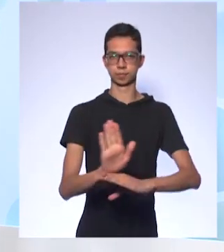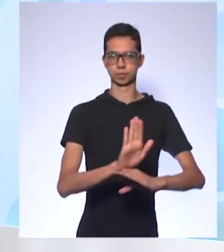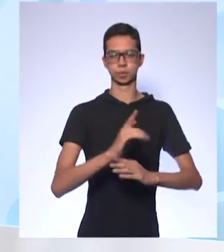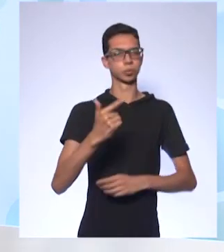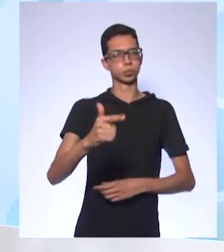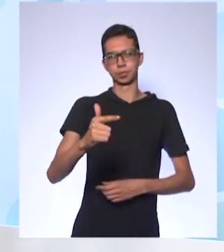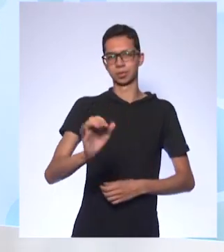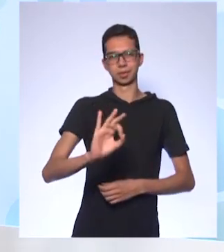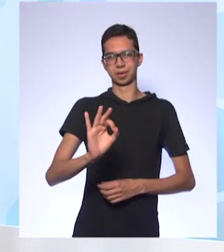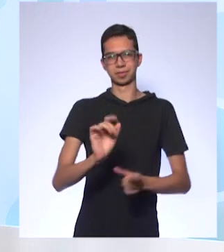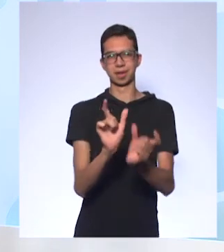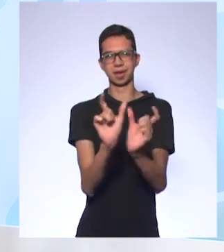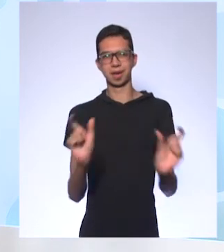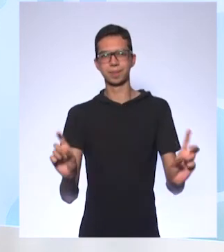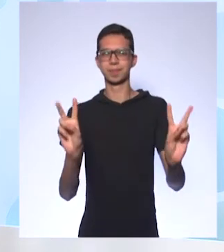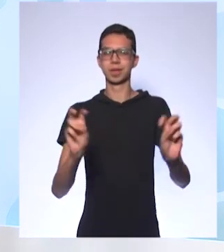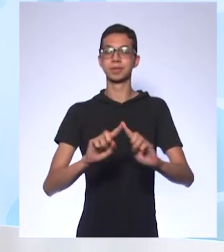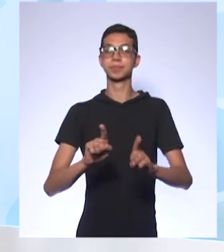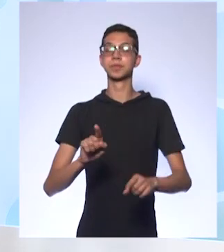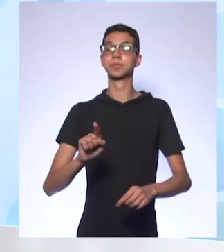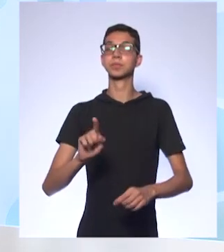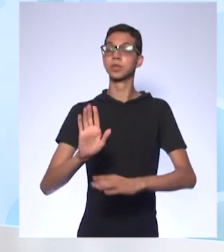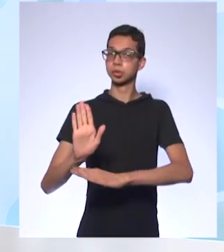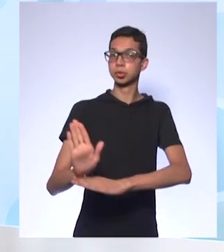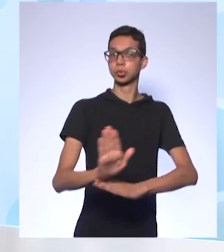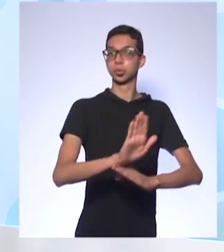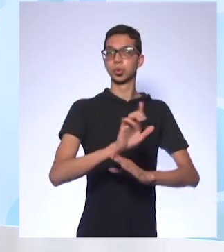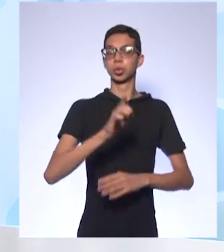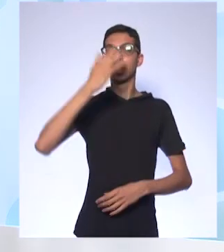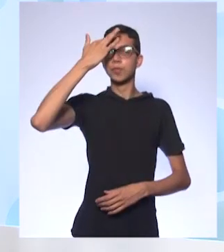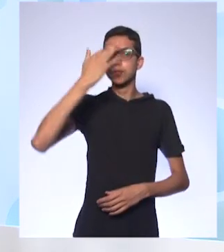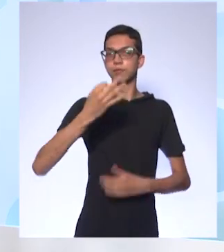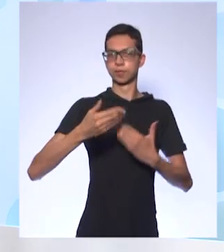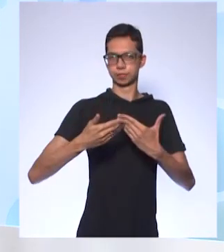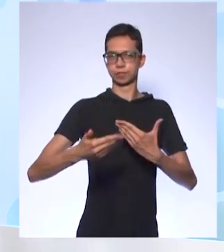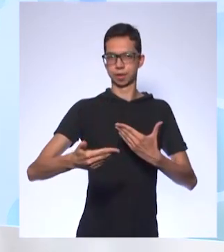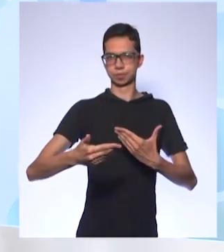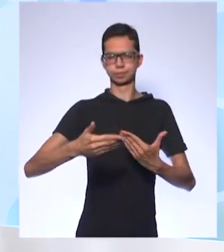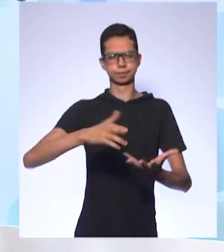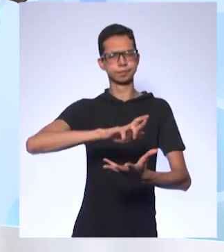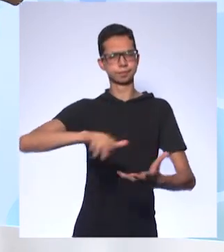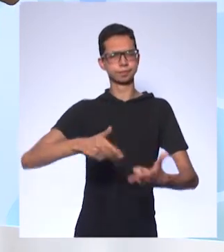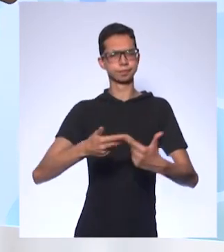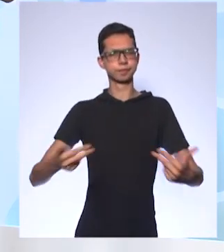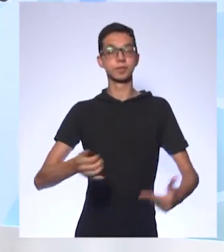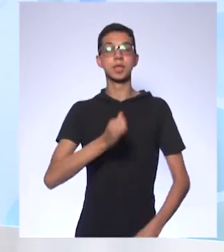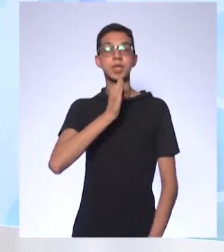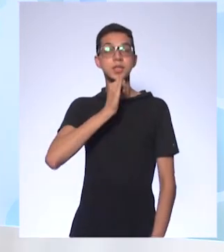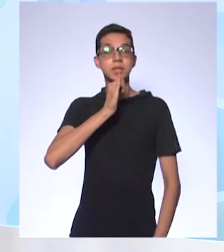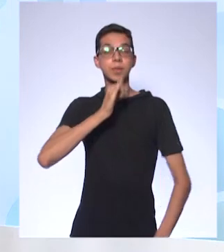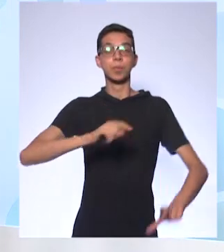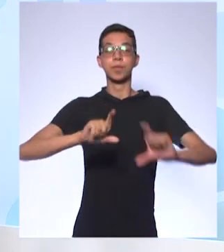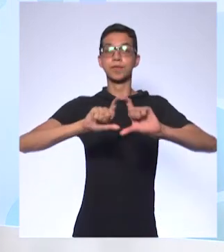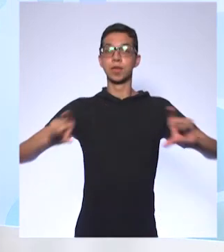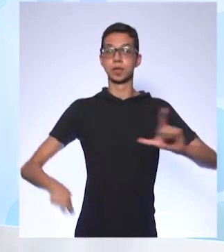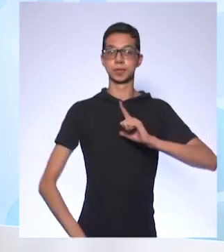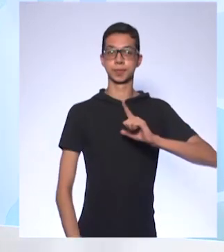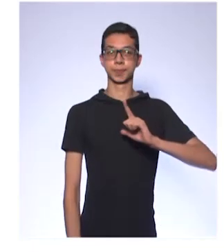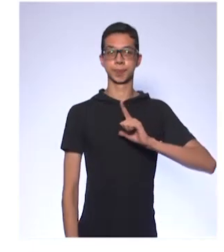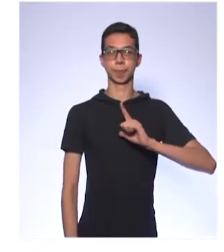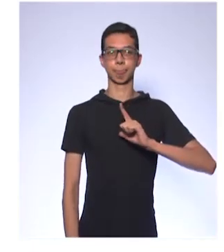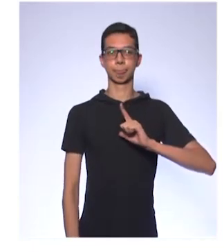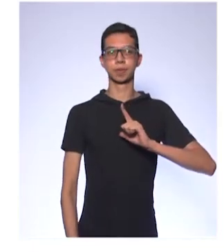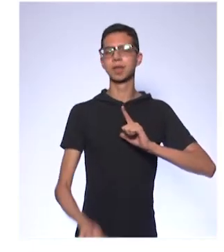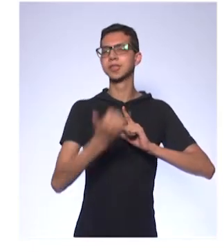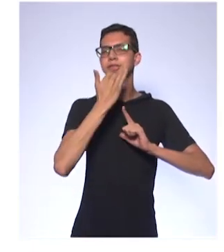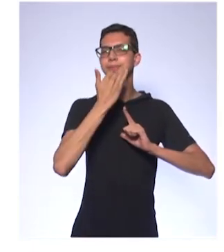gramática diretamente, mas a gramática vai te ajudar a entender muita coisa, né? Por exemplo, a gente tem essa frase aí, uma